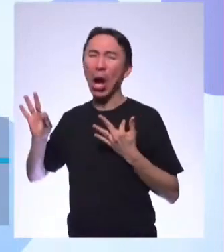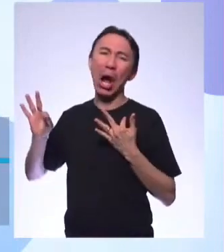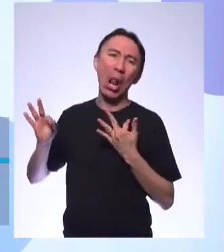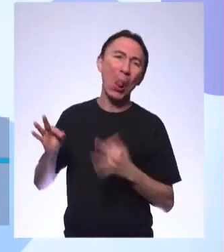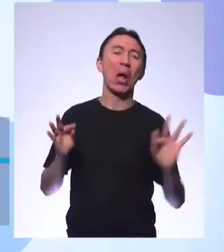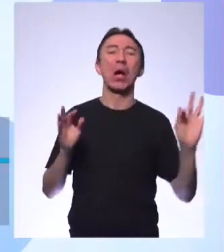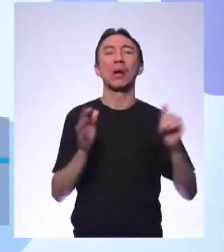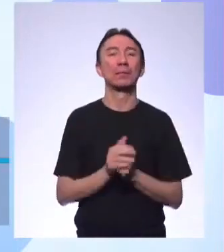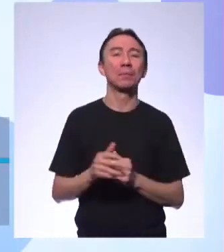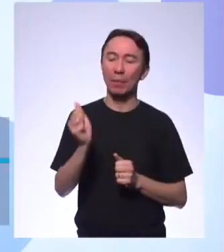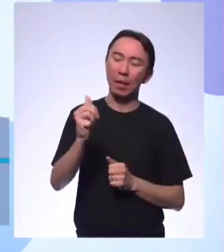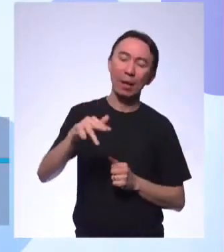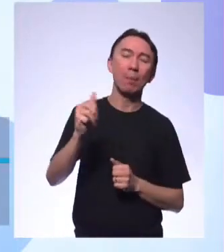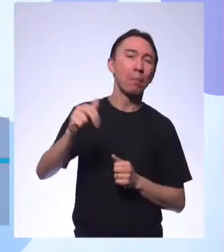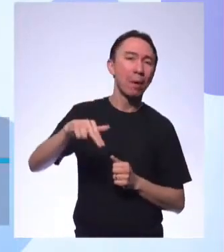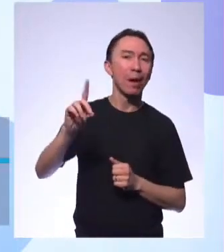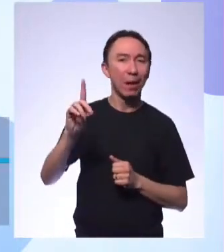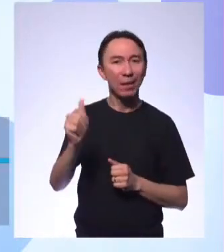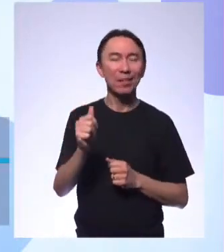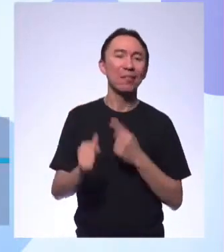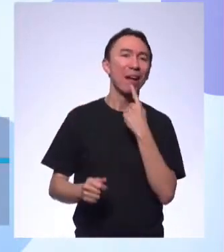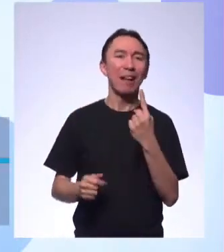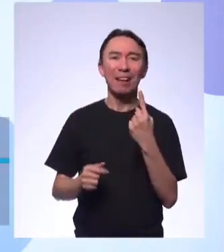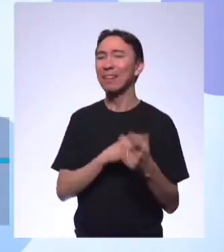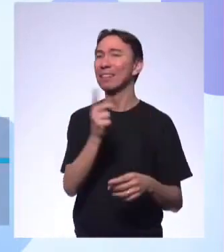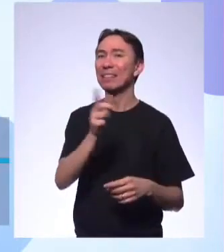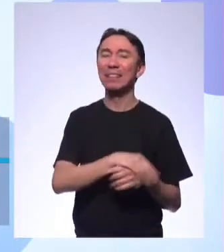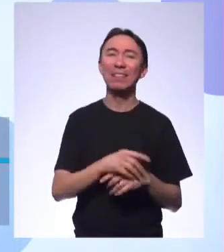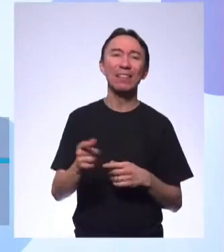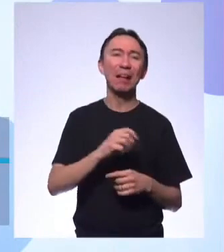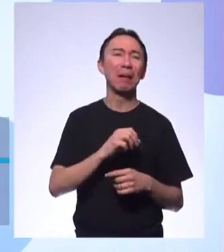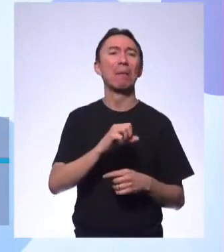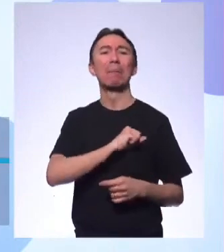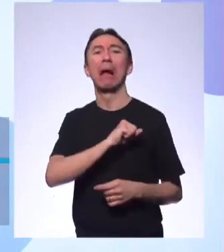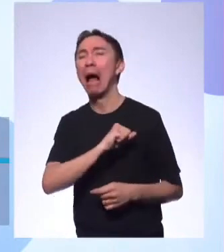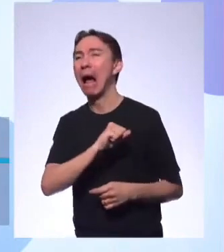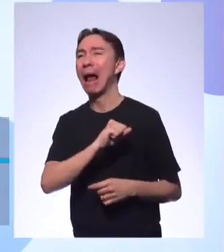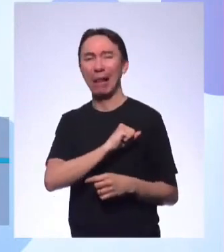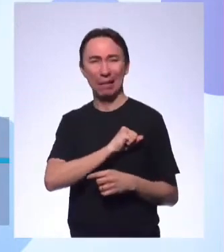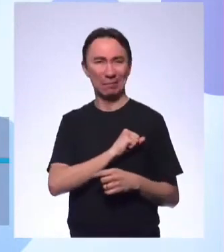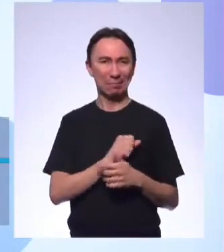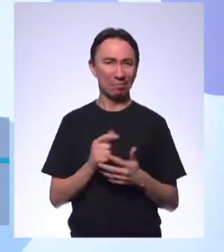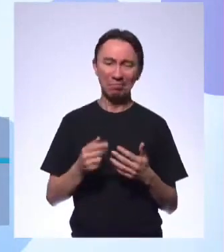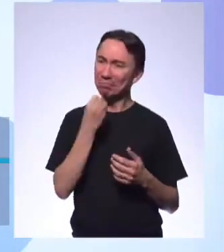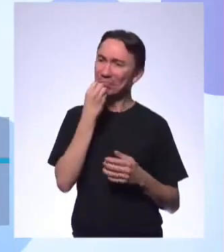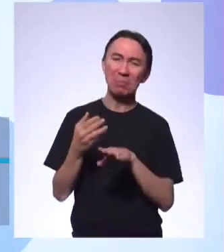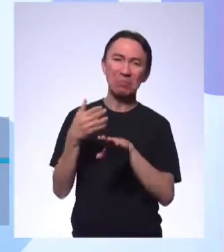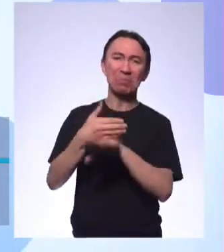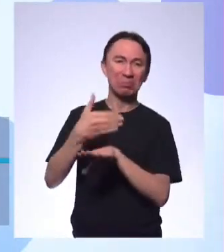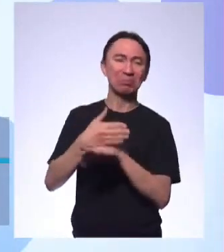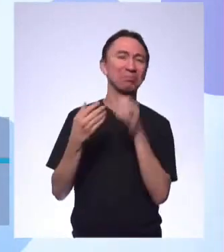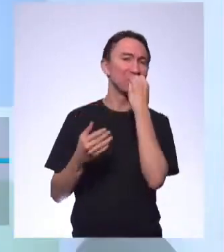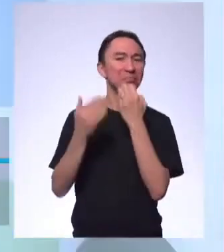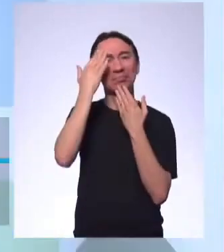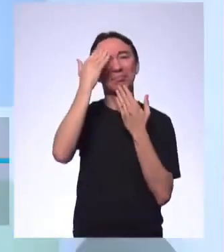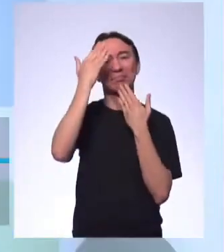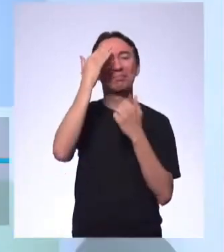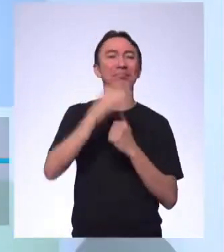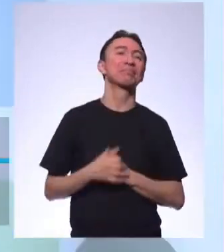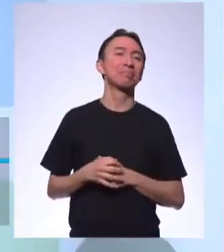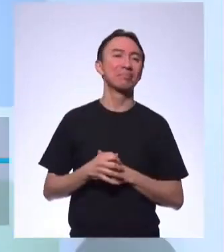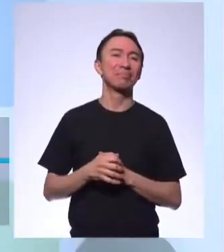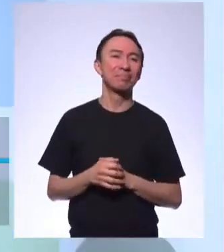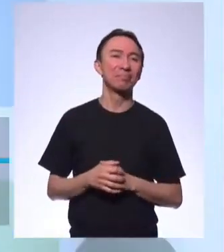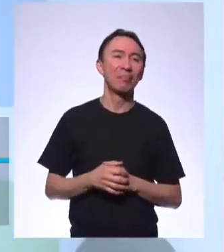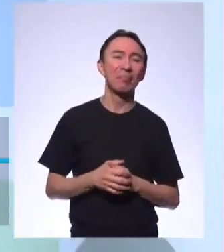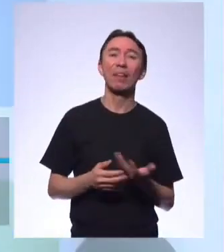Eunice, Omar e Arfar, é o que diz a Larissa. Muito obrigado pela participação, pessoal. Muito bacana. Então é isso mesmo, né?